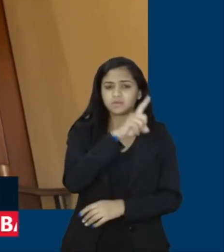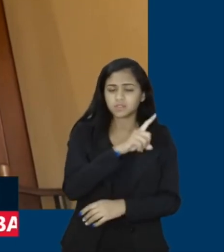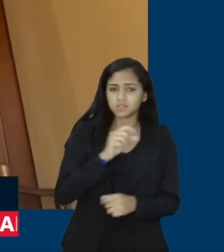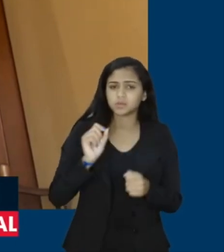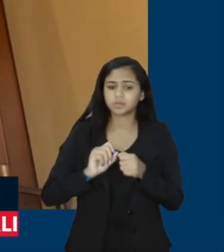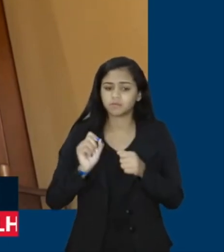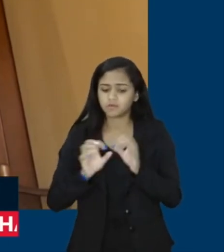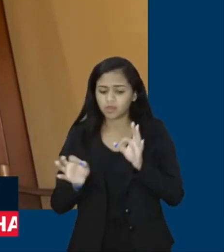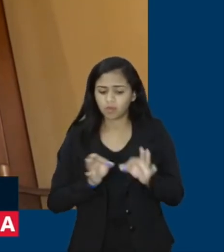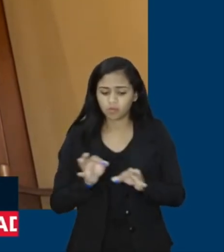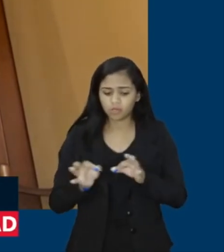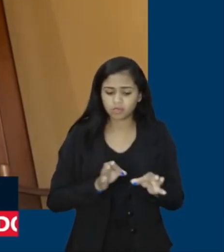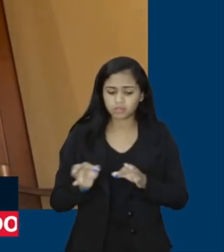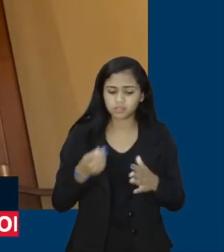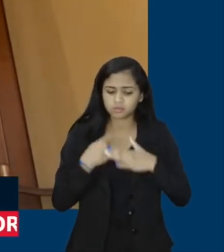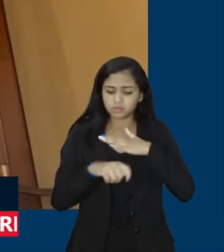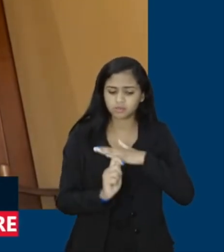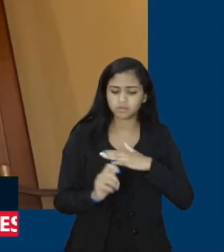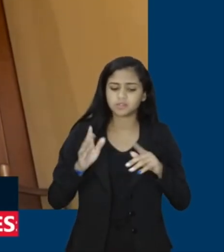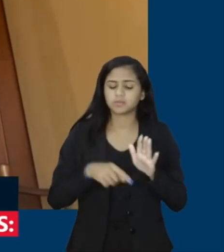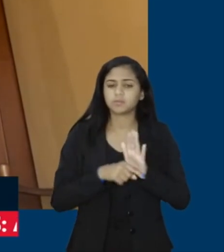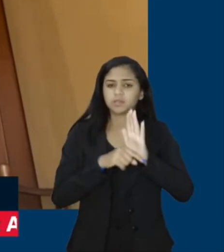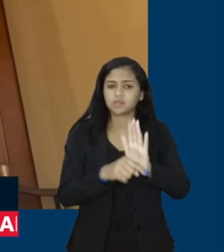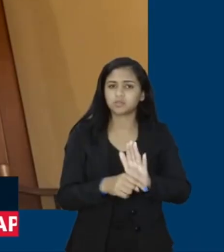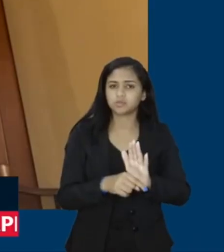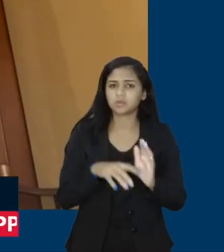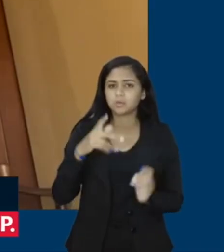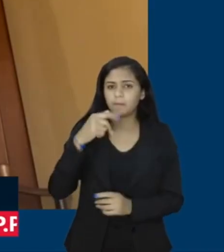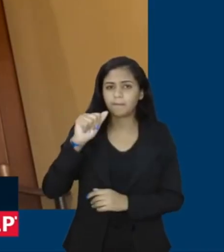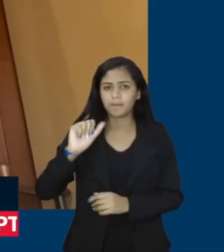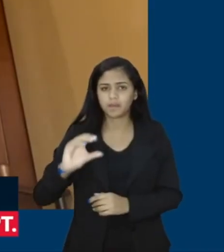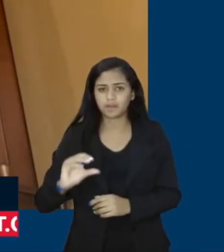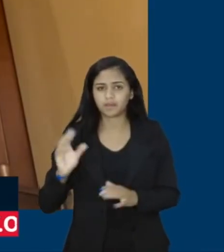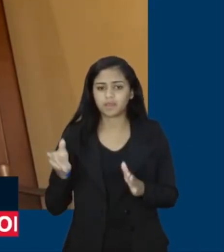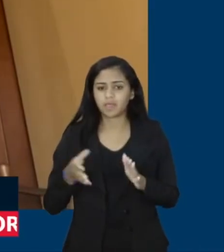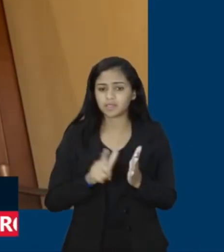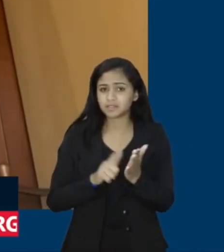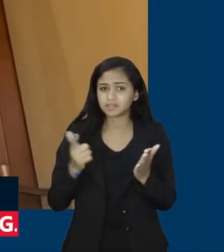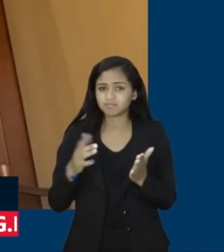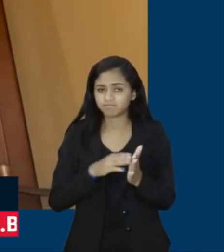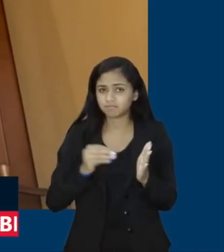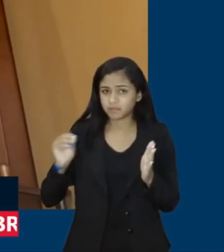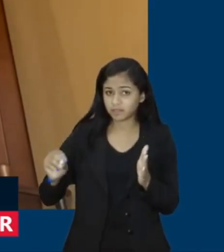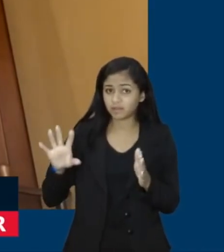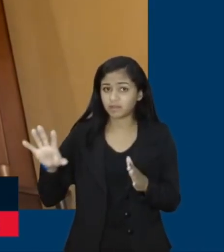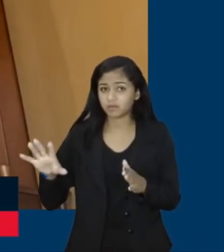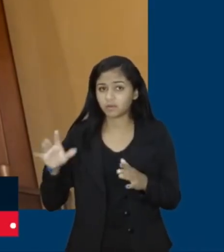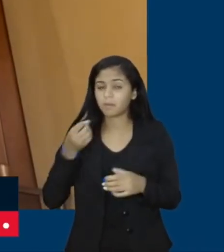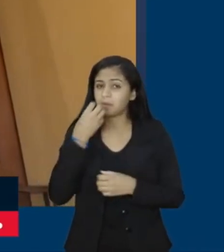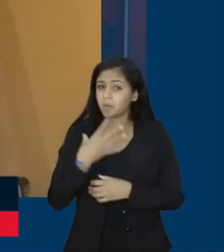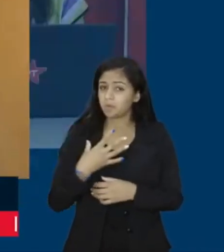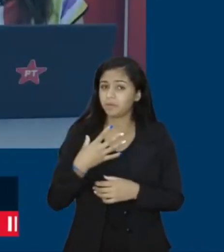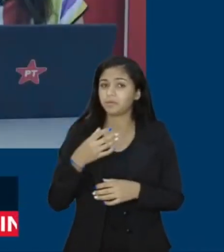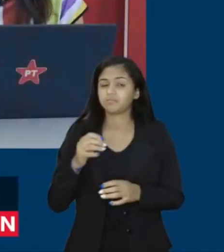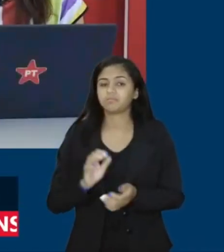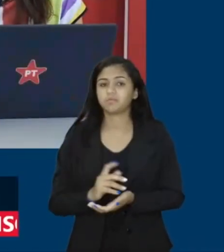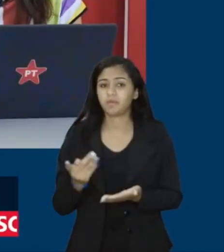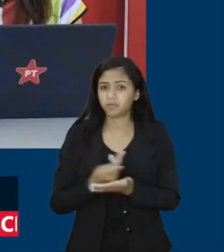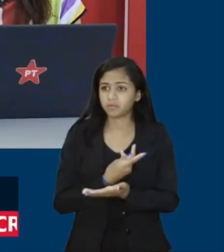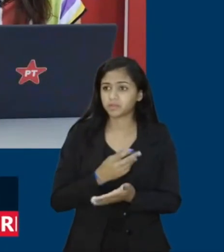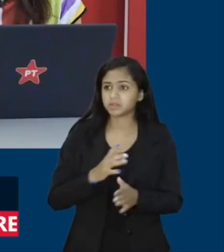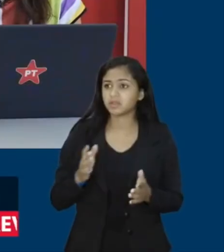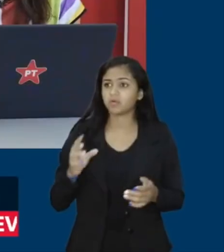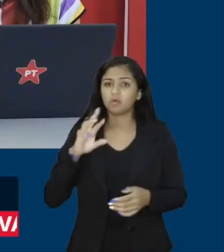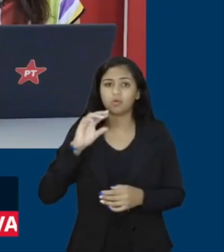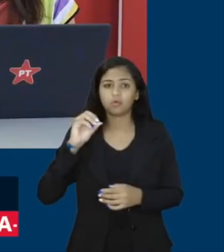articulando aí esses investimentos, ajudando o PAC a sair do papel. Já tem coisa boa acontecendo. Aqui o